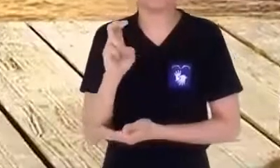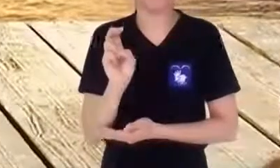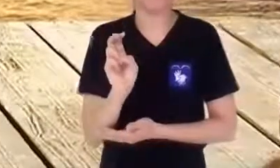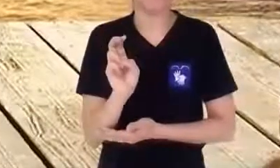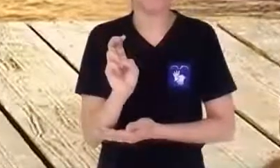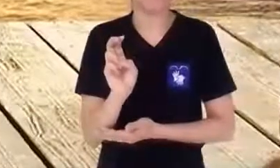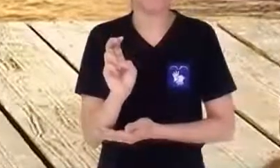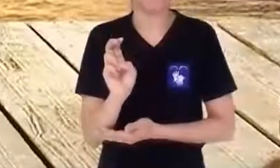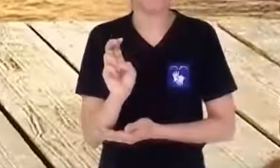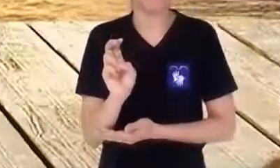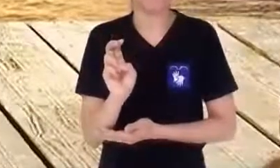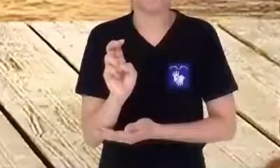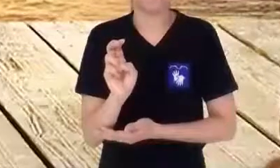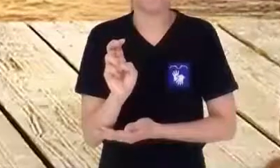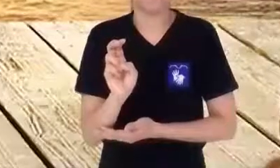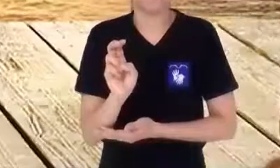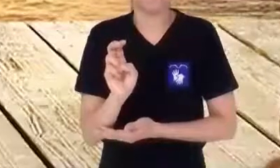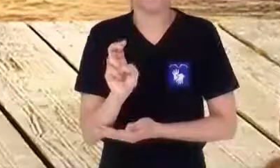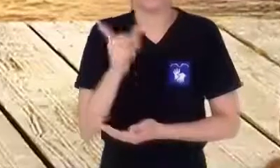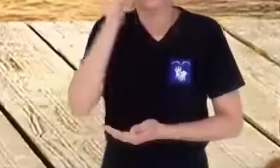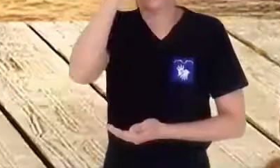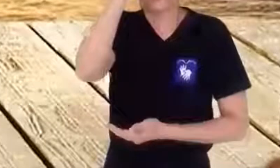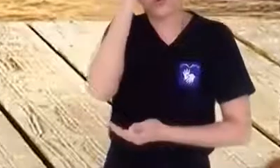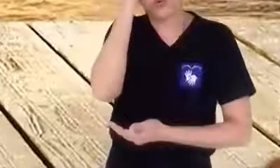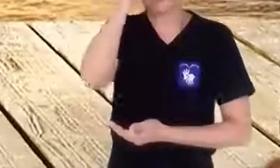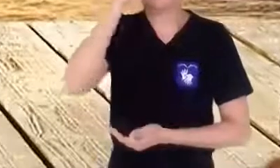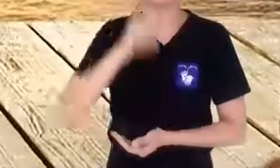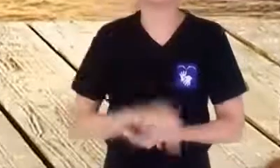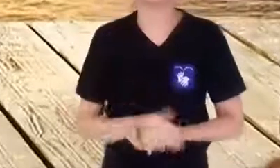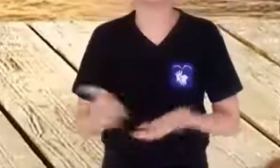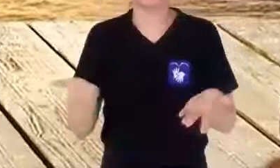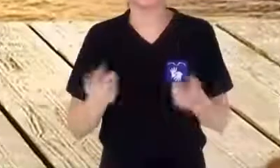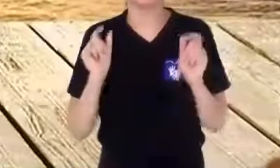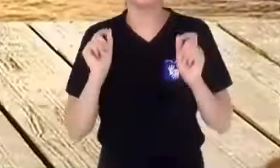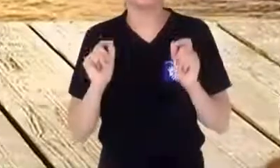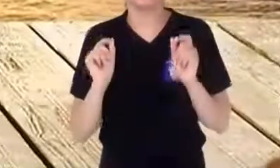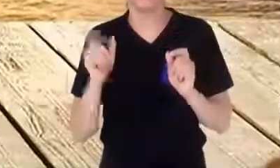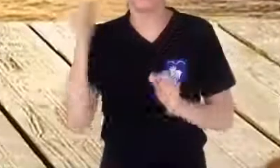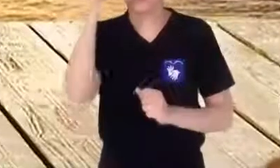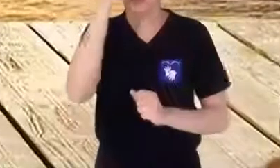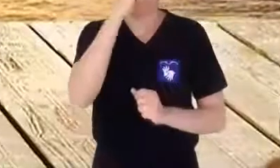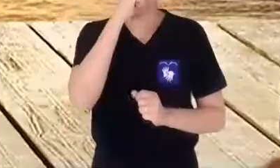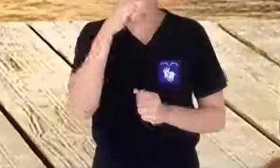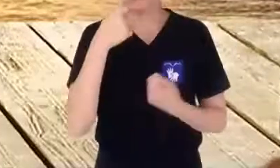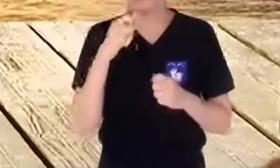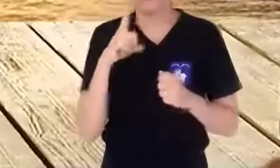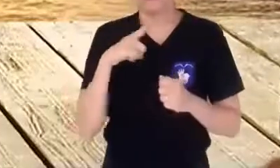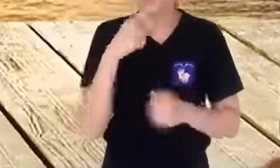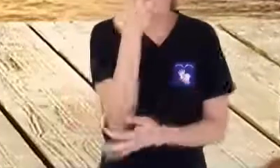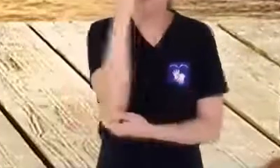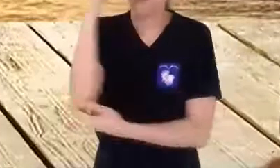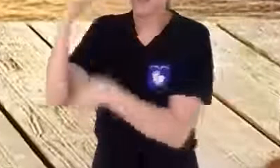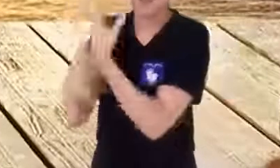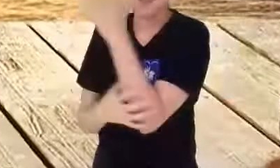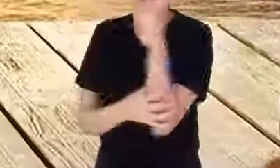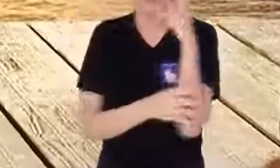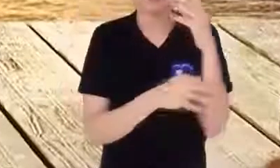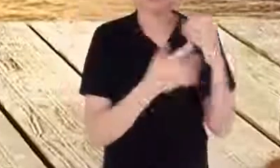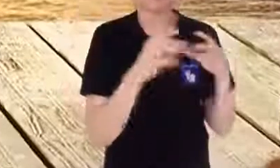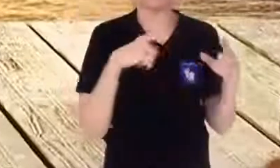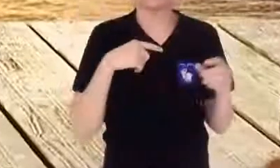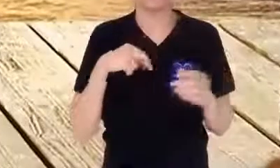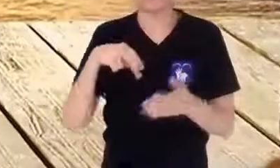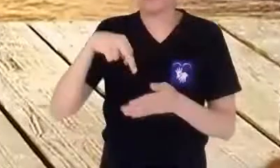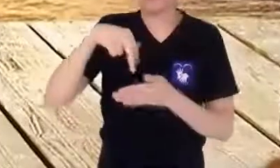1, 2, 3, 4, 5. Ufa. Agora, muito difícil. Agora a gente vai entrar na Floresta Encantada. Para frente agora. Vamos ter que